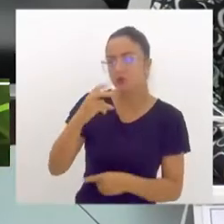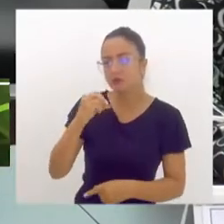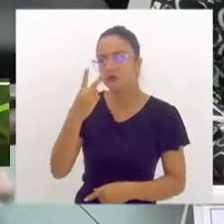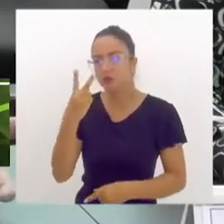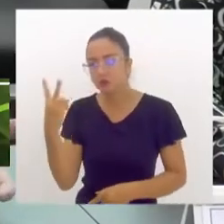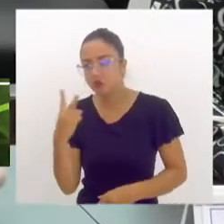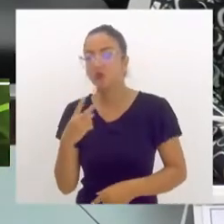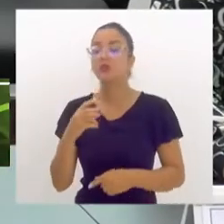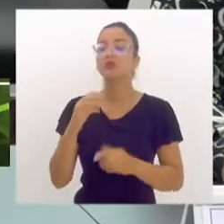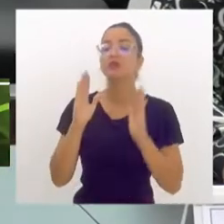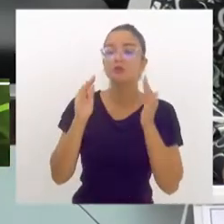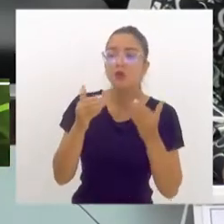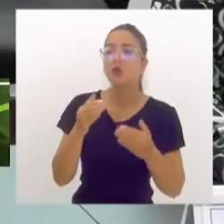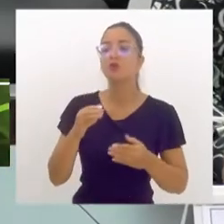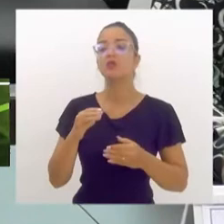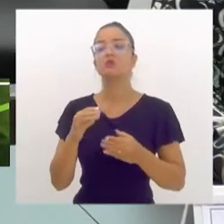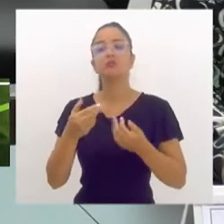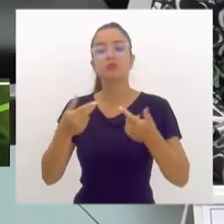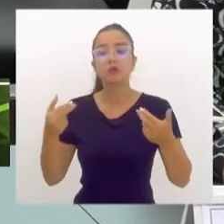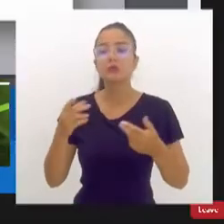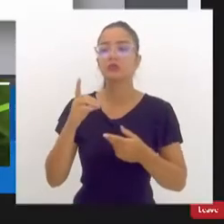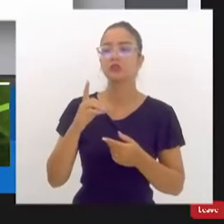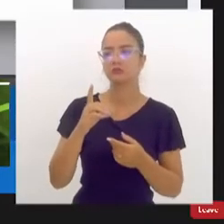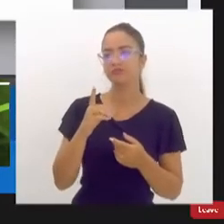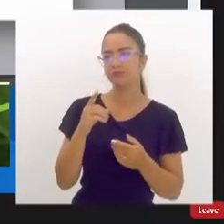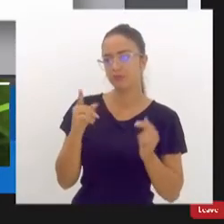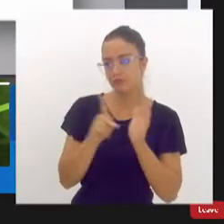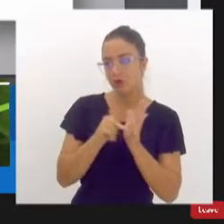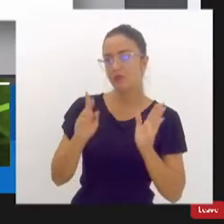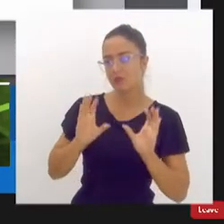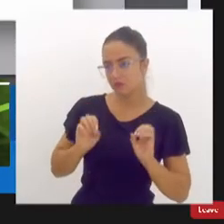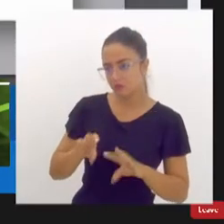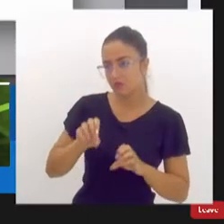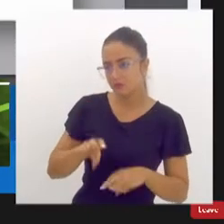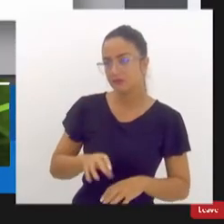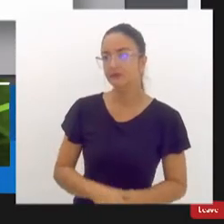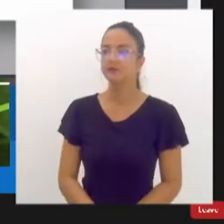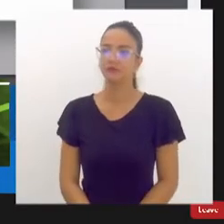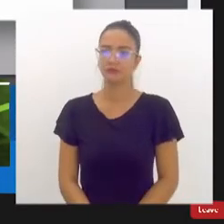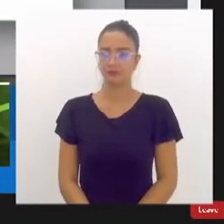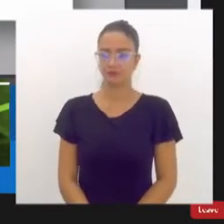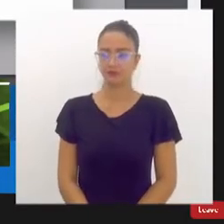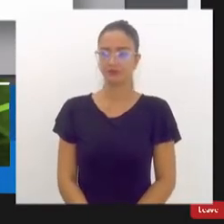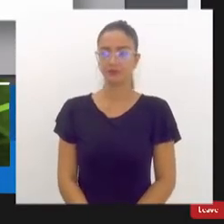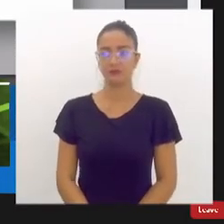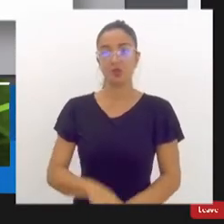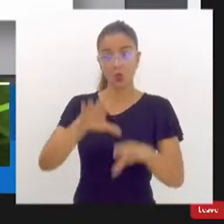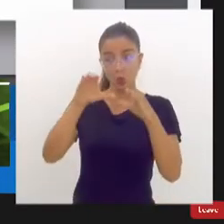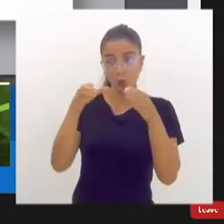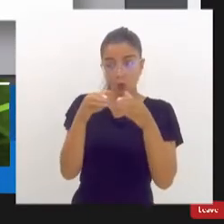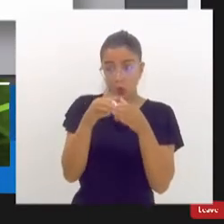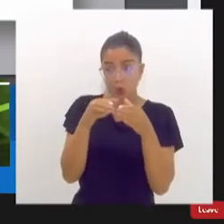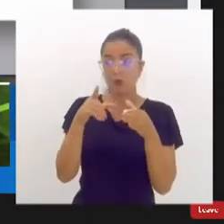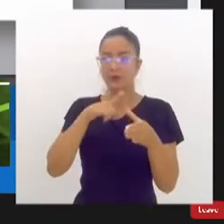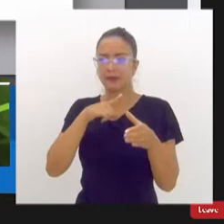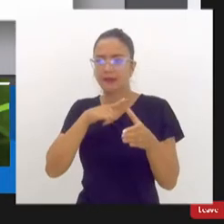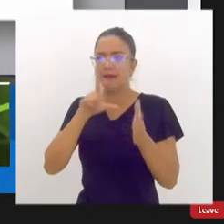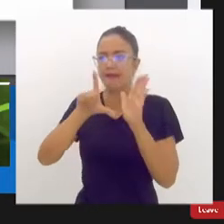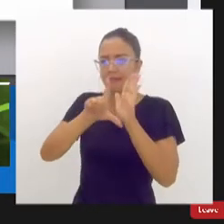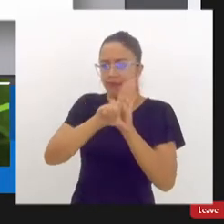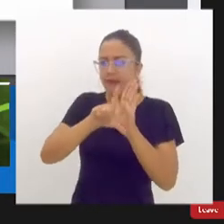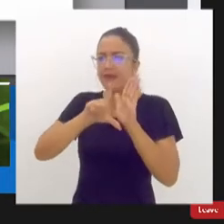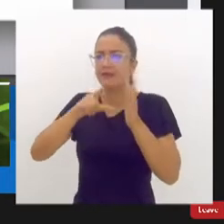frente das diretrizes da educação prisional. Pode passar, por gentileza. A Comissão de Legislação e Normas,